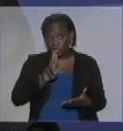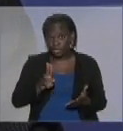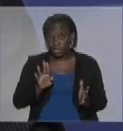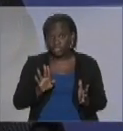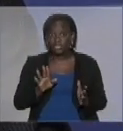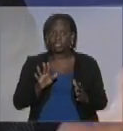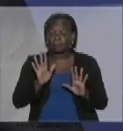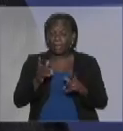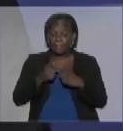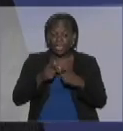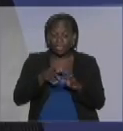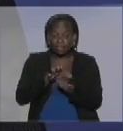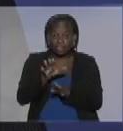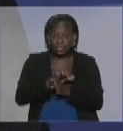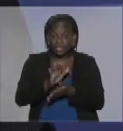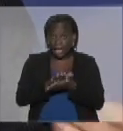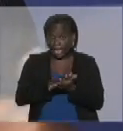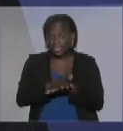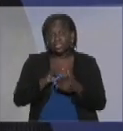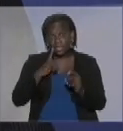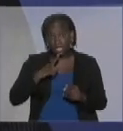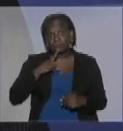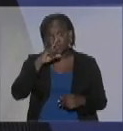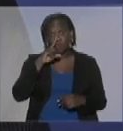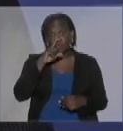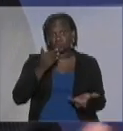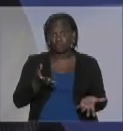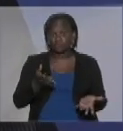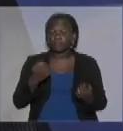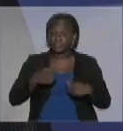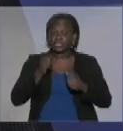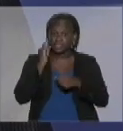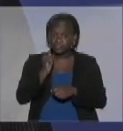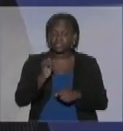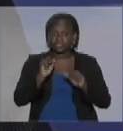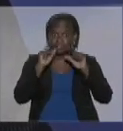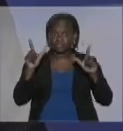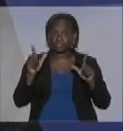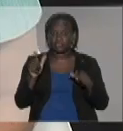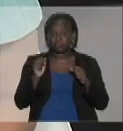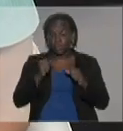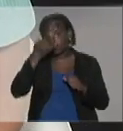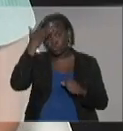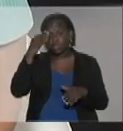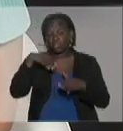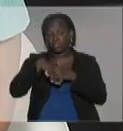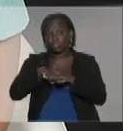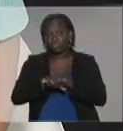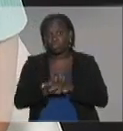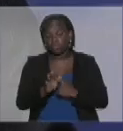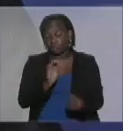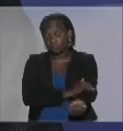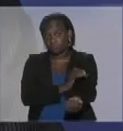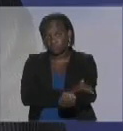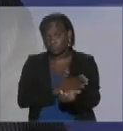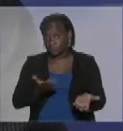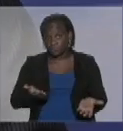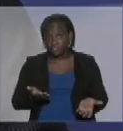faça uso sem uma orientação médica, causa riscos. E é isso que a gente precisa levar ao Leva a conhecimento. dependência química, né? Quando você